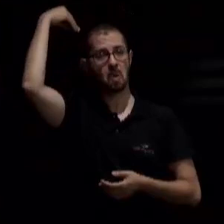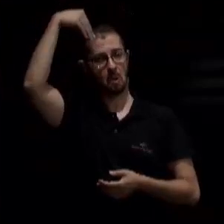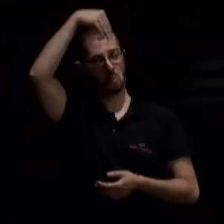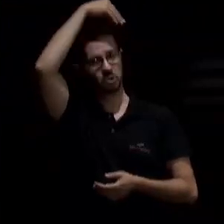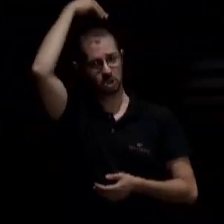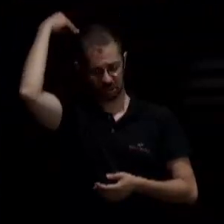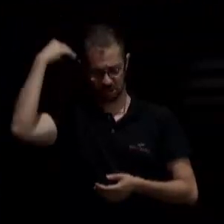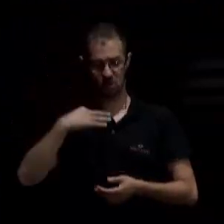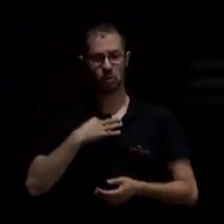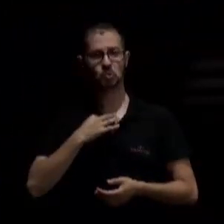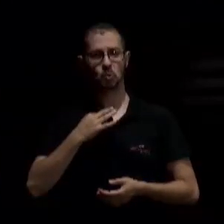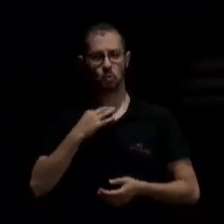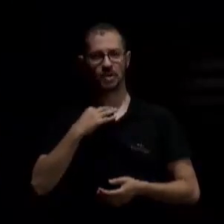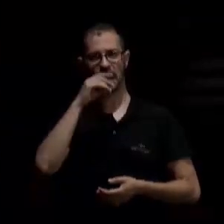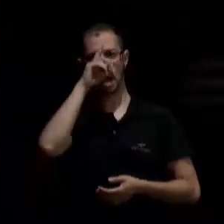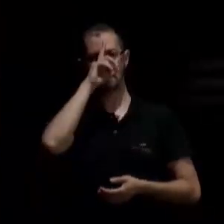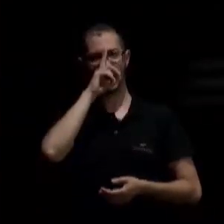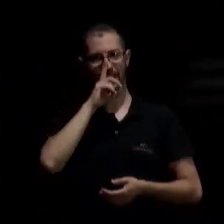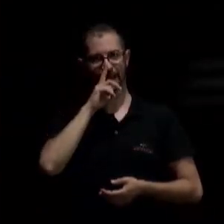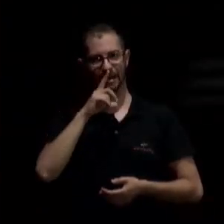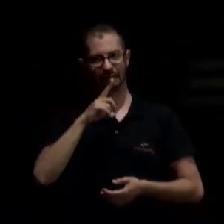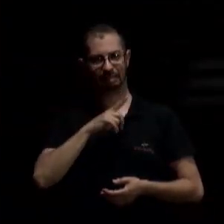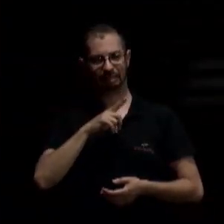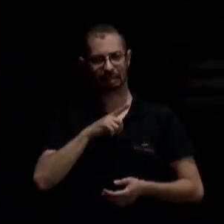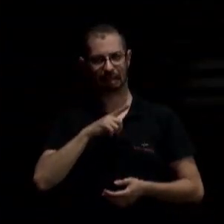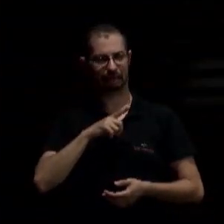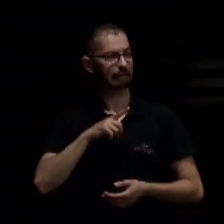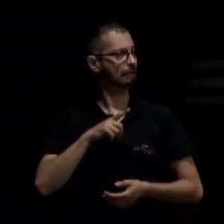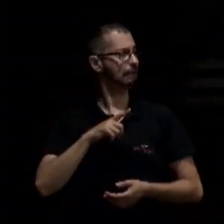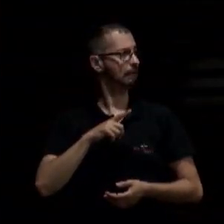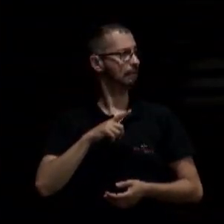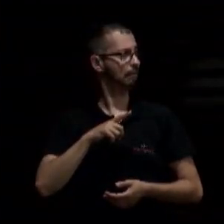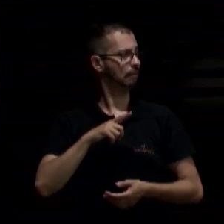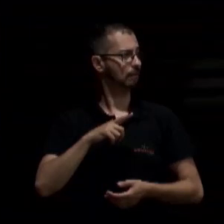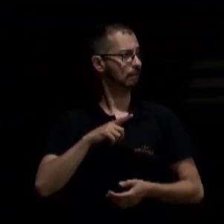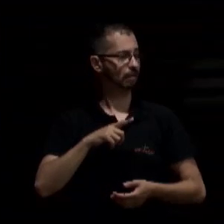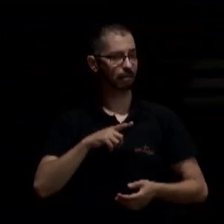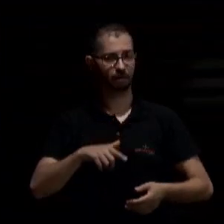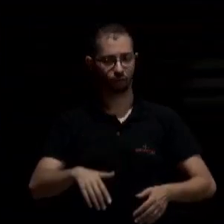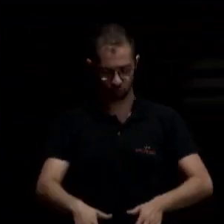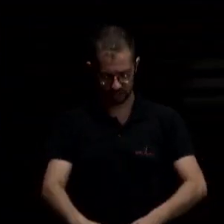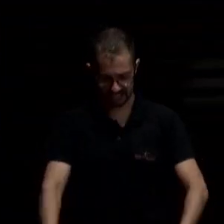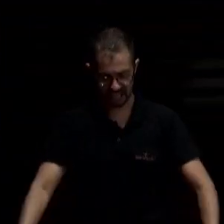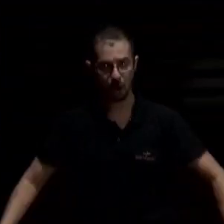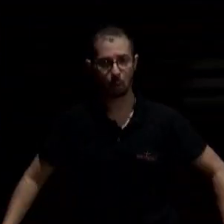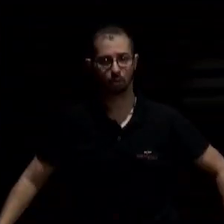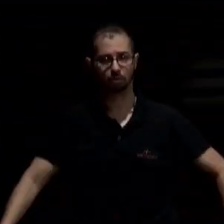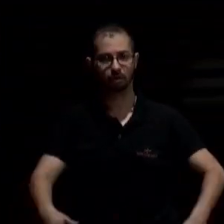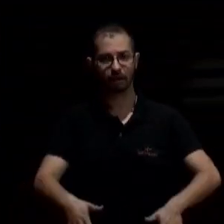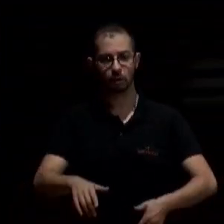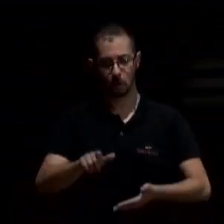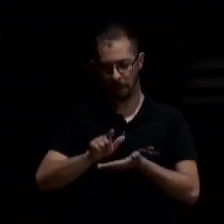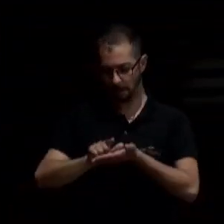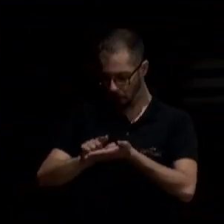amarelas, ela tem um saco embaixo que pega nas pernas, e aquele pedacinho grudou ali.